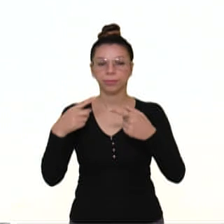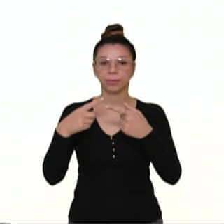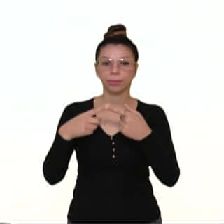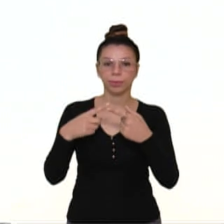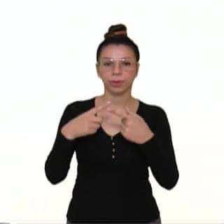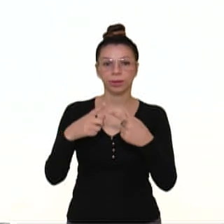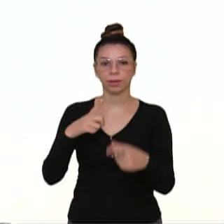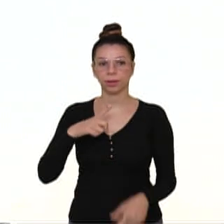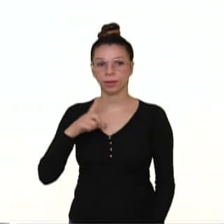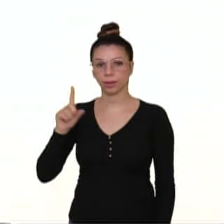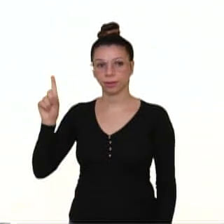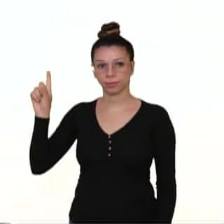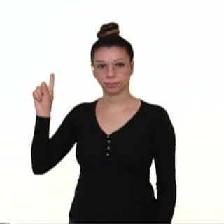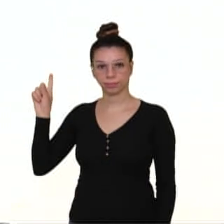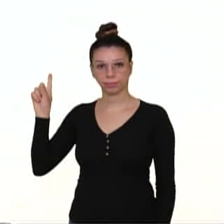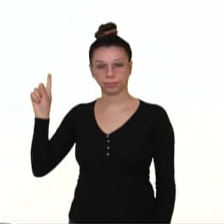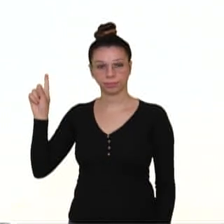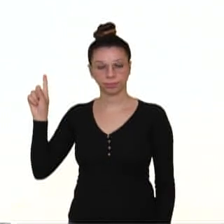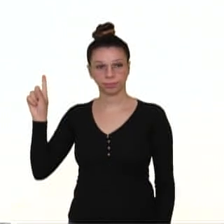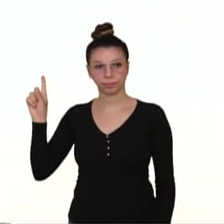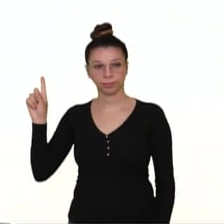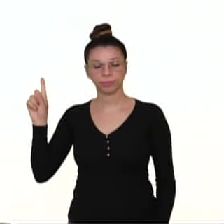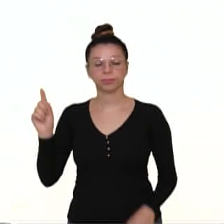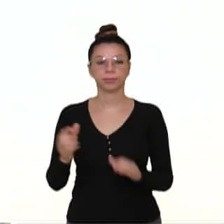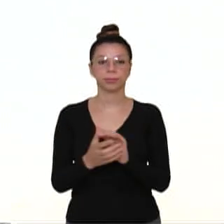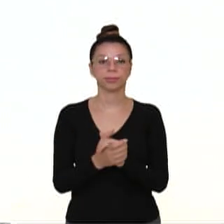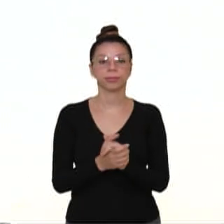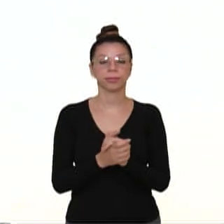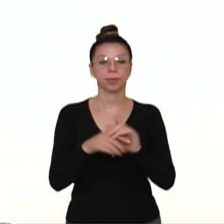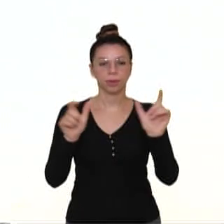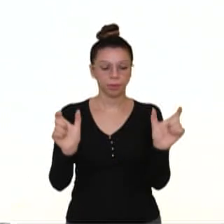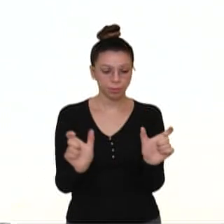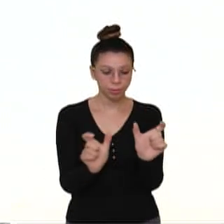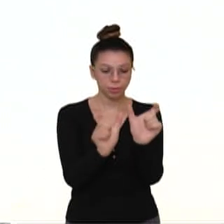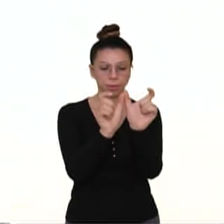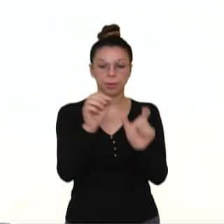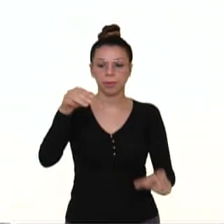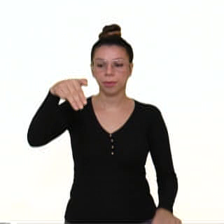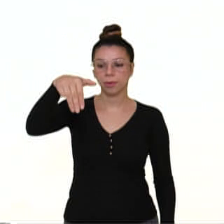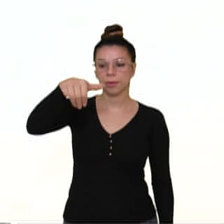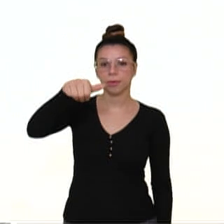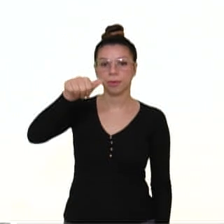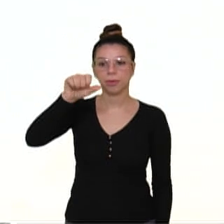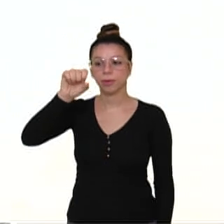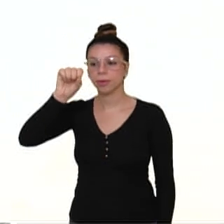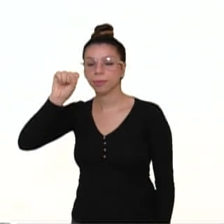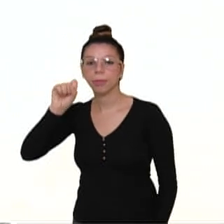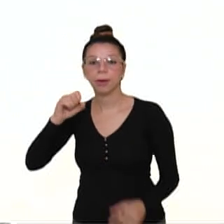a marcação da conjunção mas, que dá a ideia de